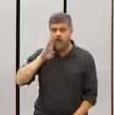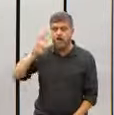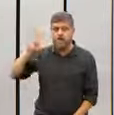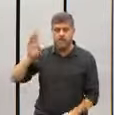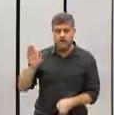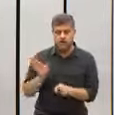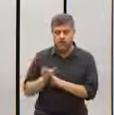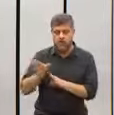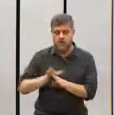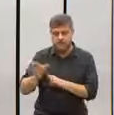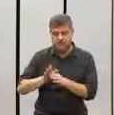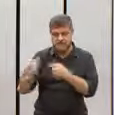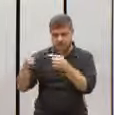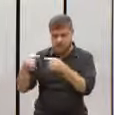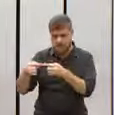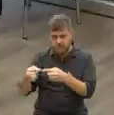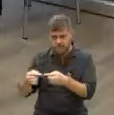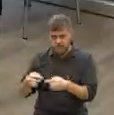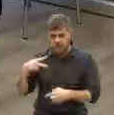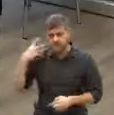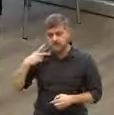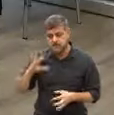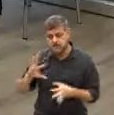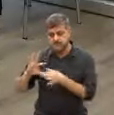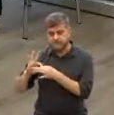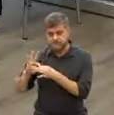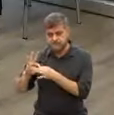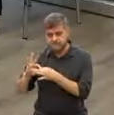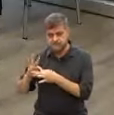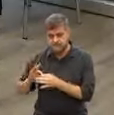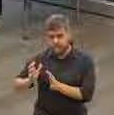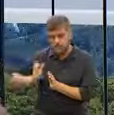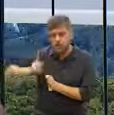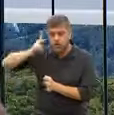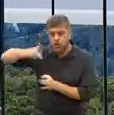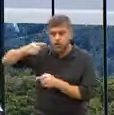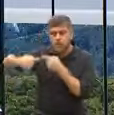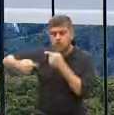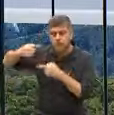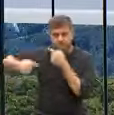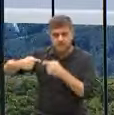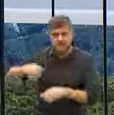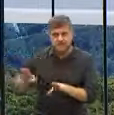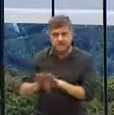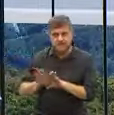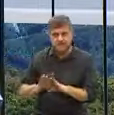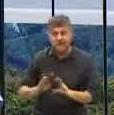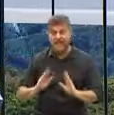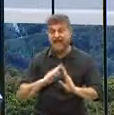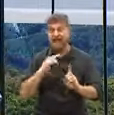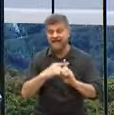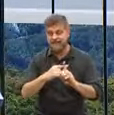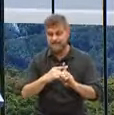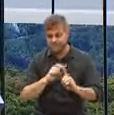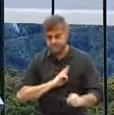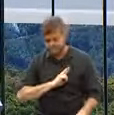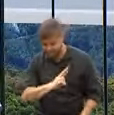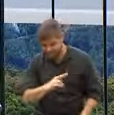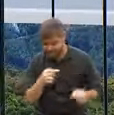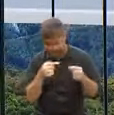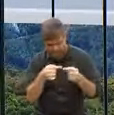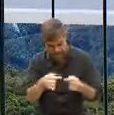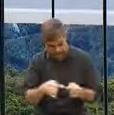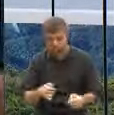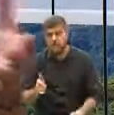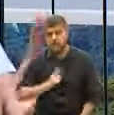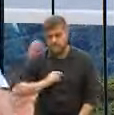são ligados a parlamentares. São ligados a partidos políticos, a parlamentares e à igreja. Nós tivemos